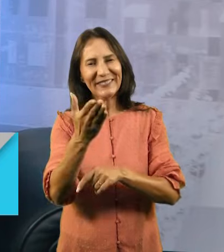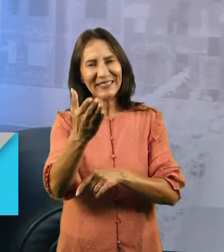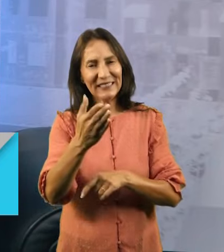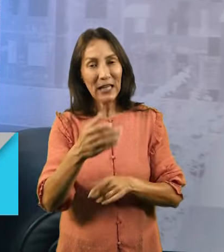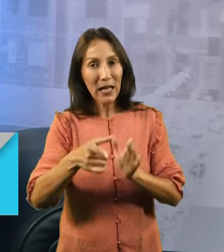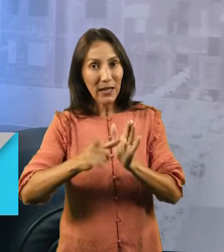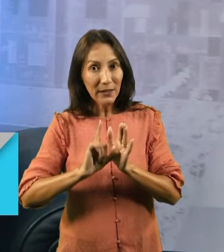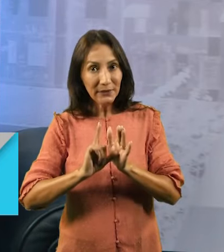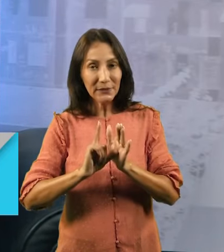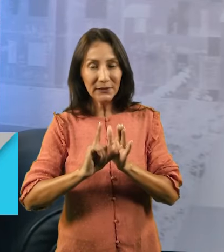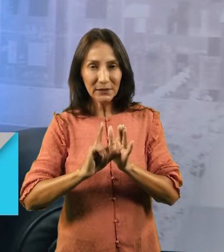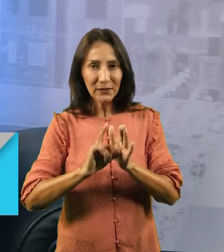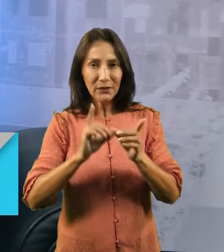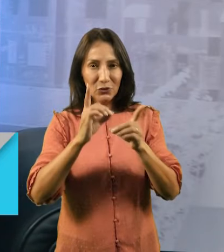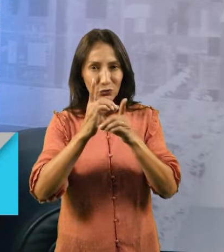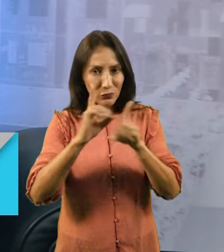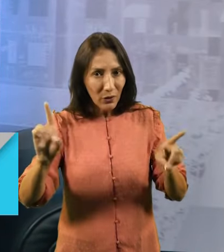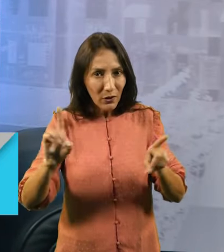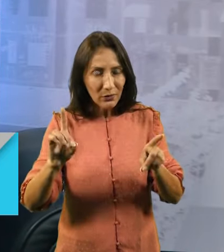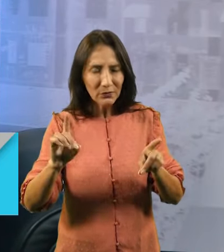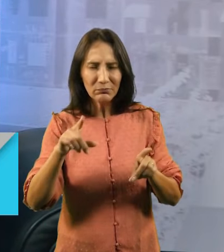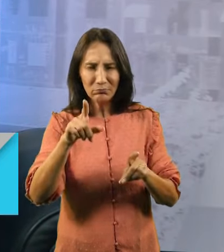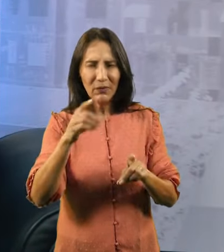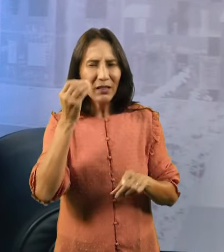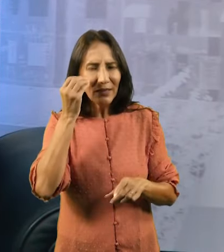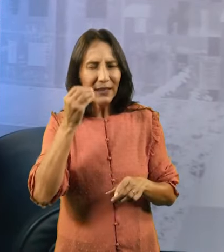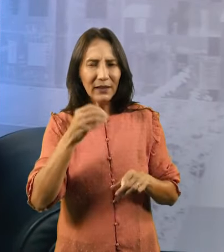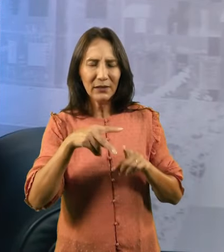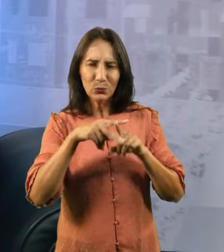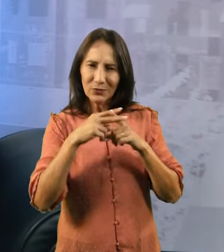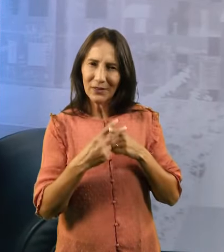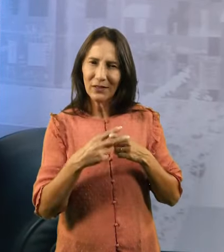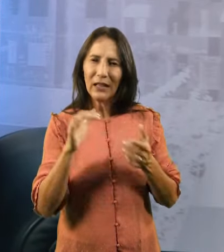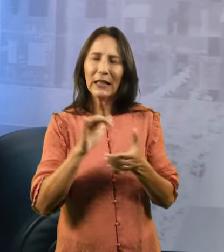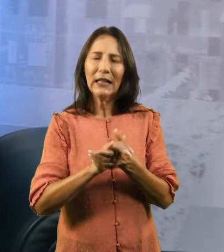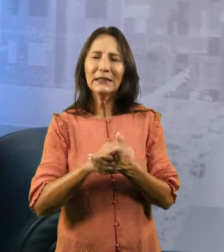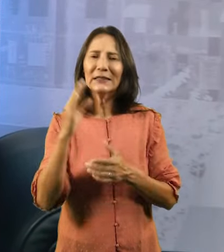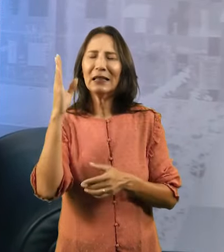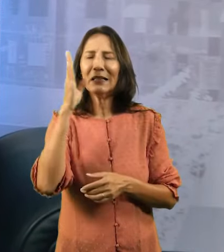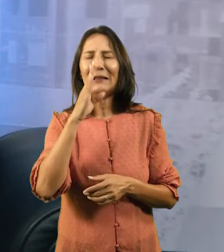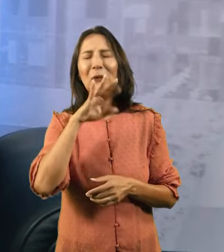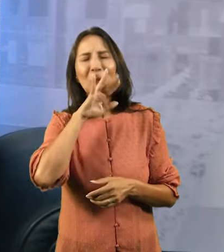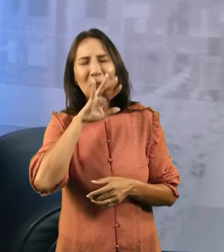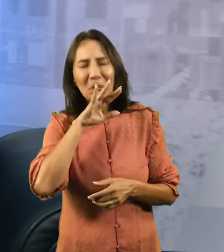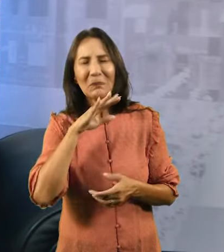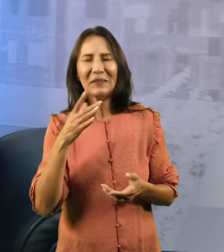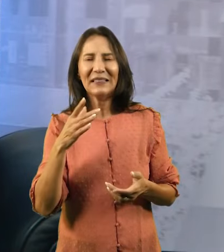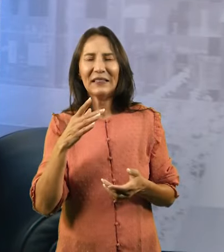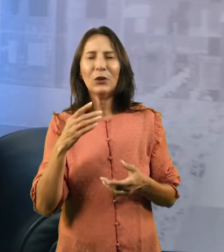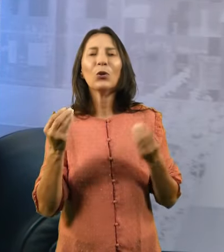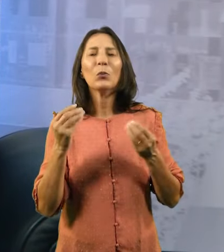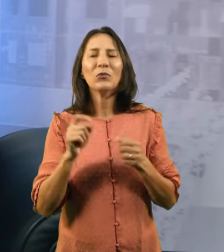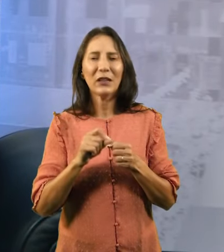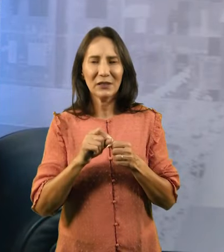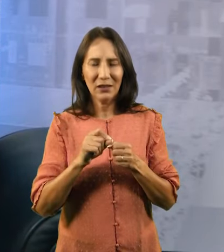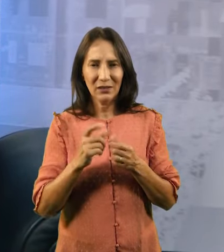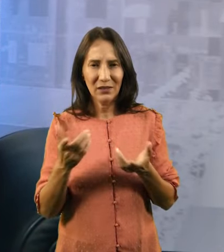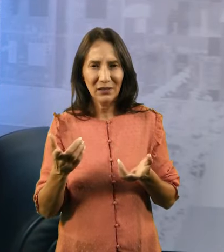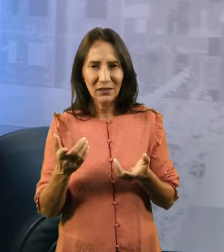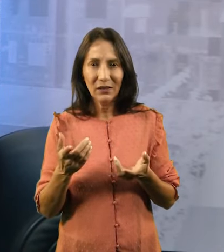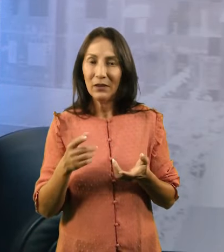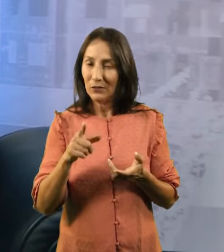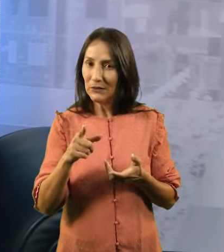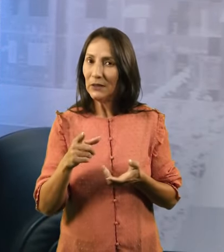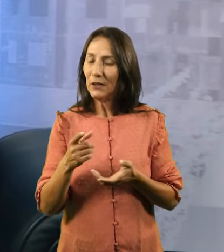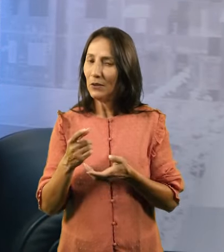a separação, procure consertar. Casei mal. O que fazer com essa encrenca? Buscar a Deus, buscar